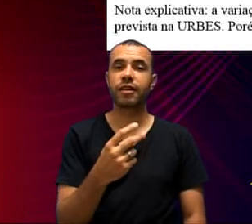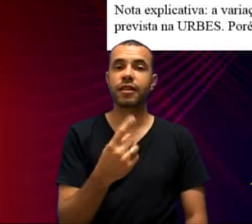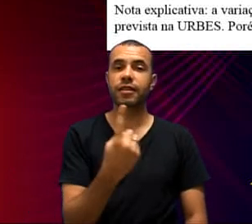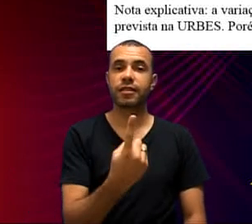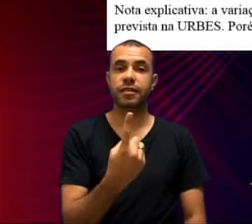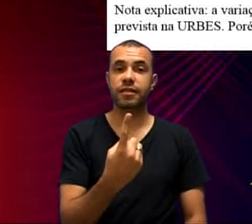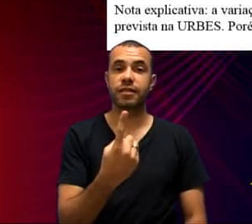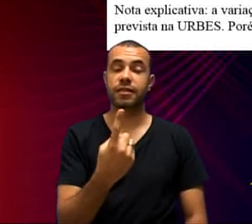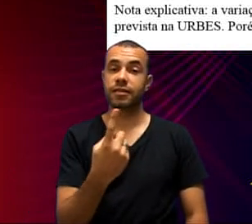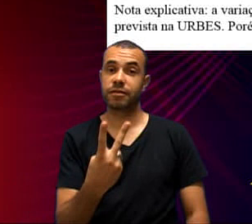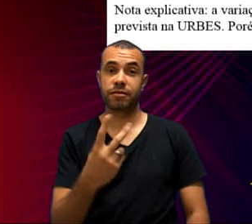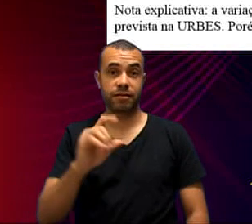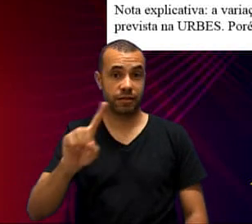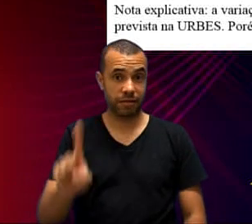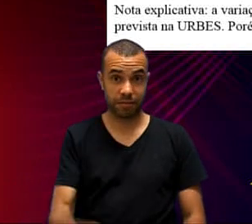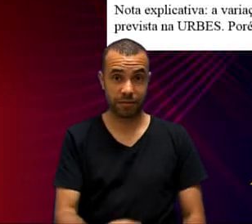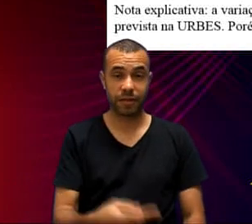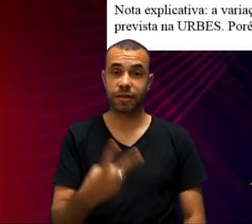193.243.000.